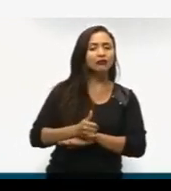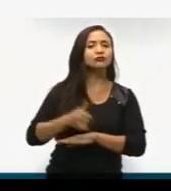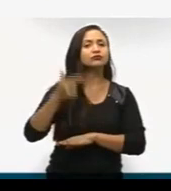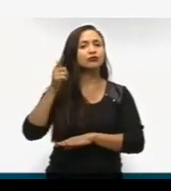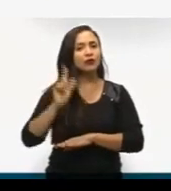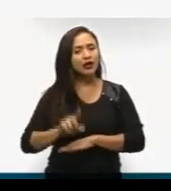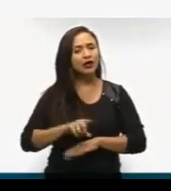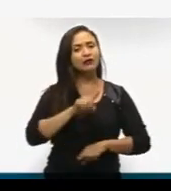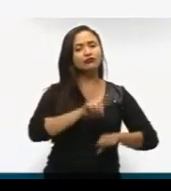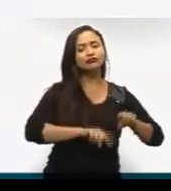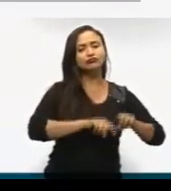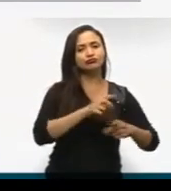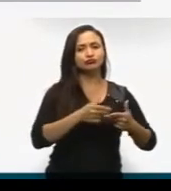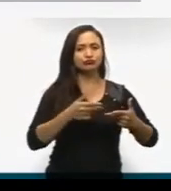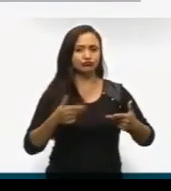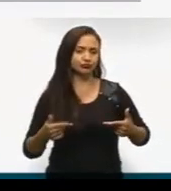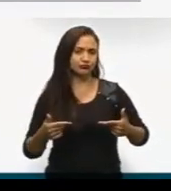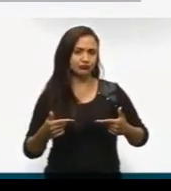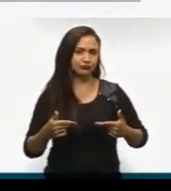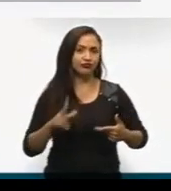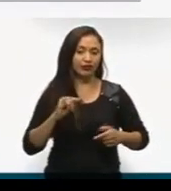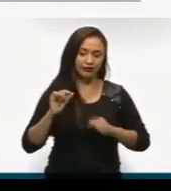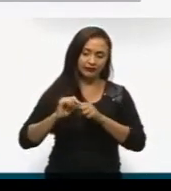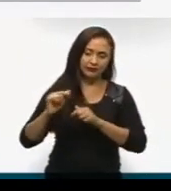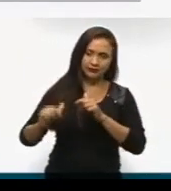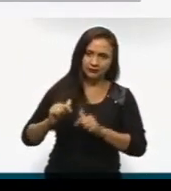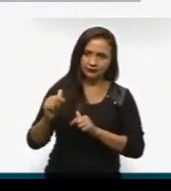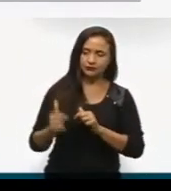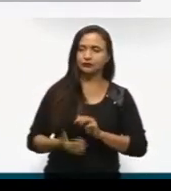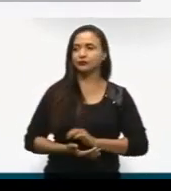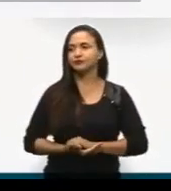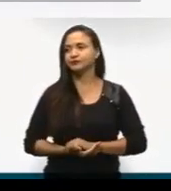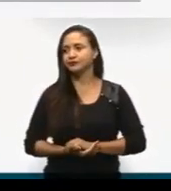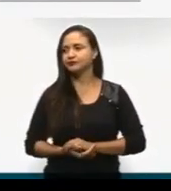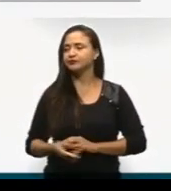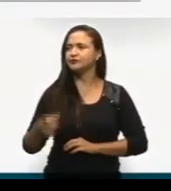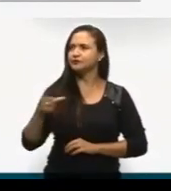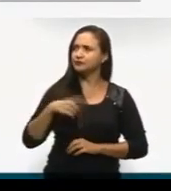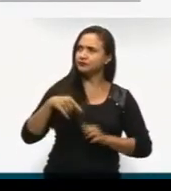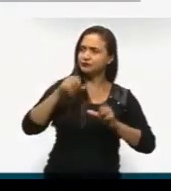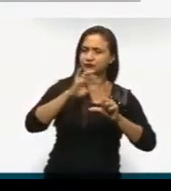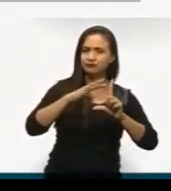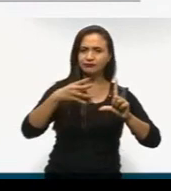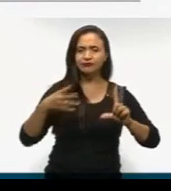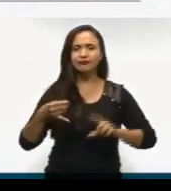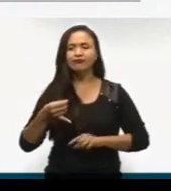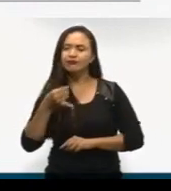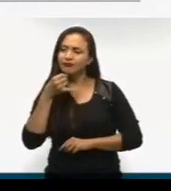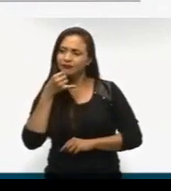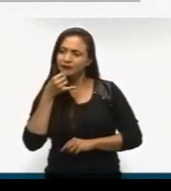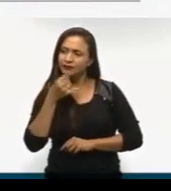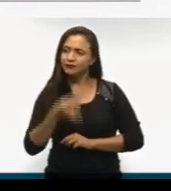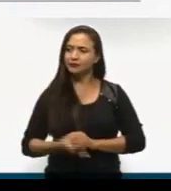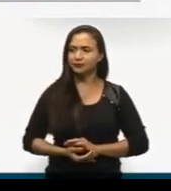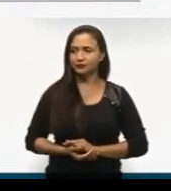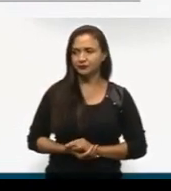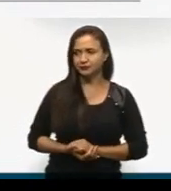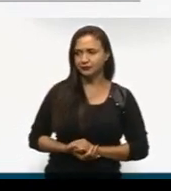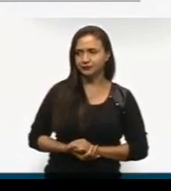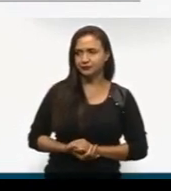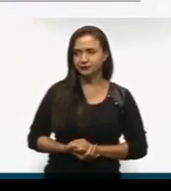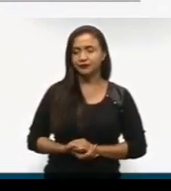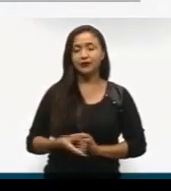que compõem uma atividade ou um serviço. E aqui nessa planilha, né, a gente tem um exemplo de